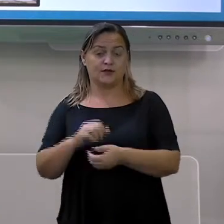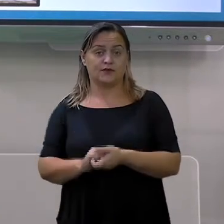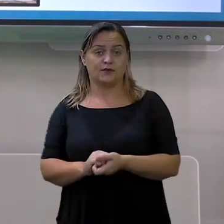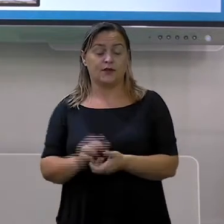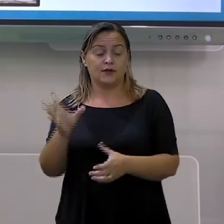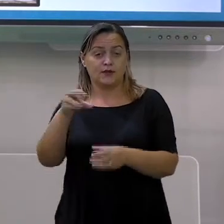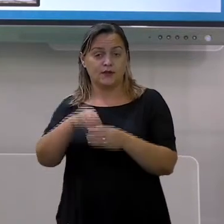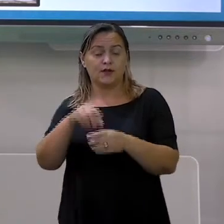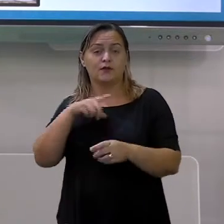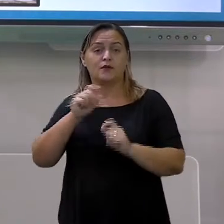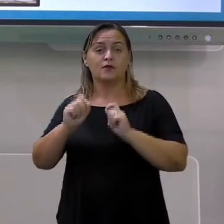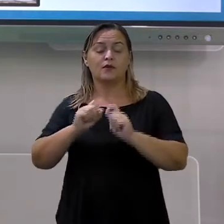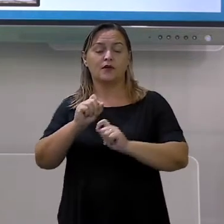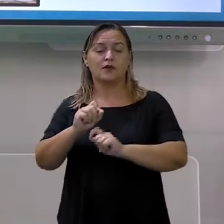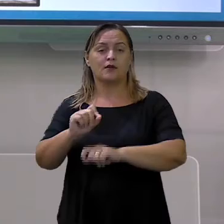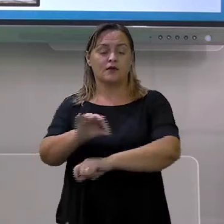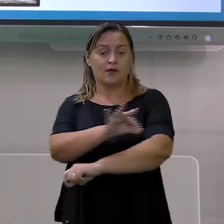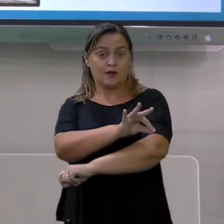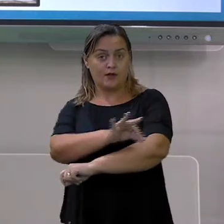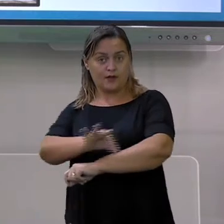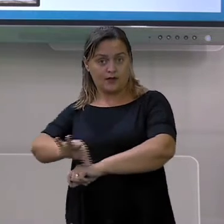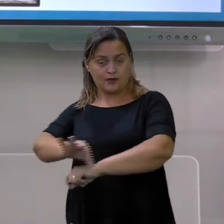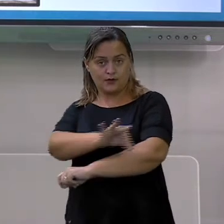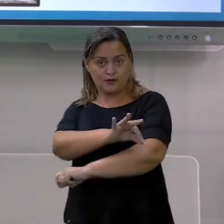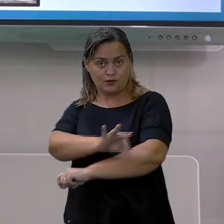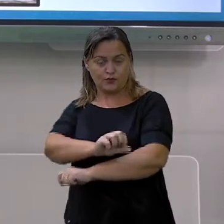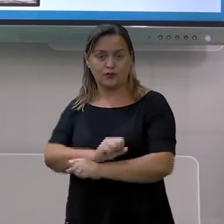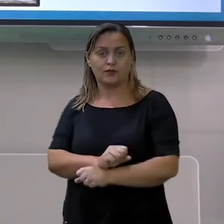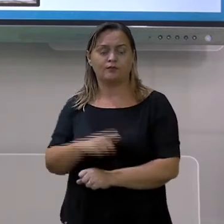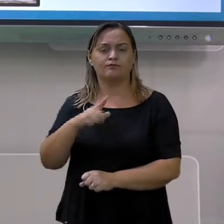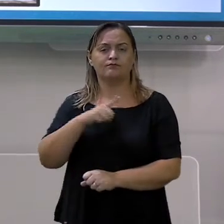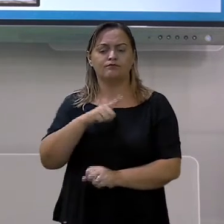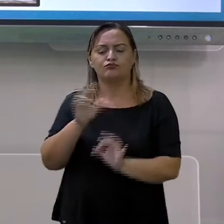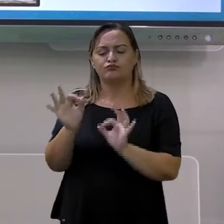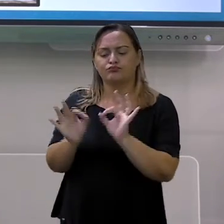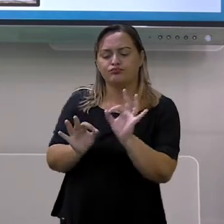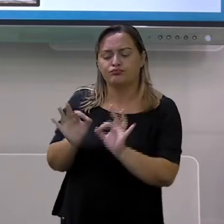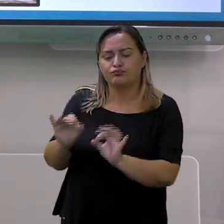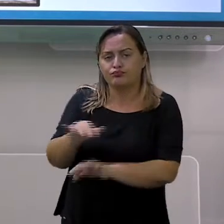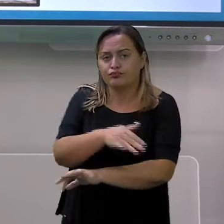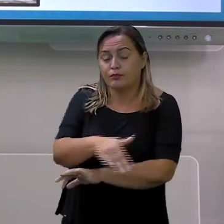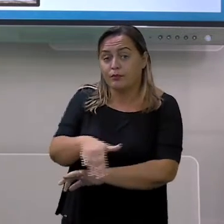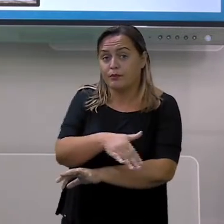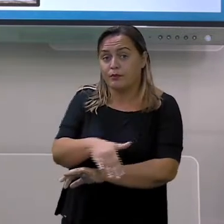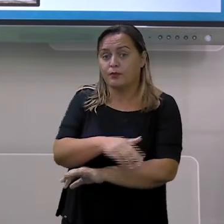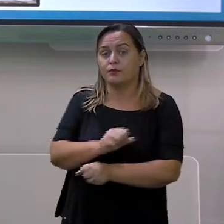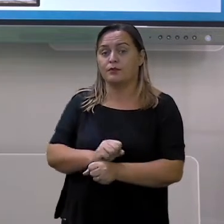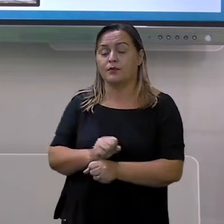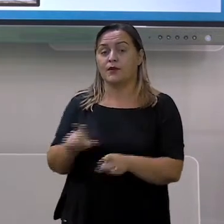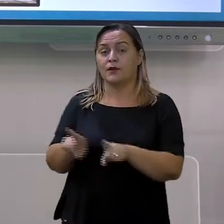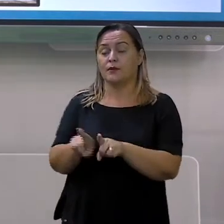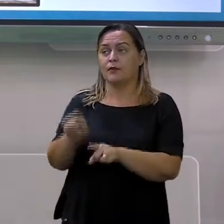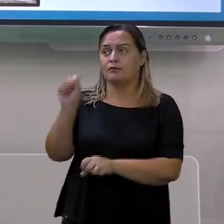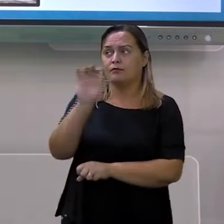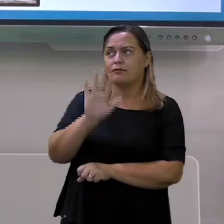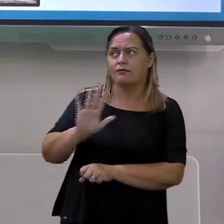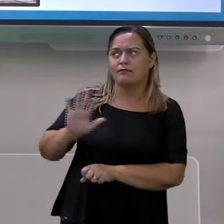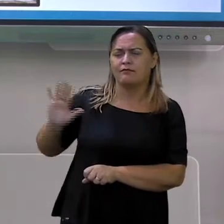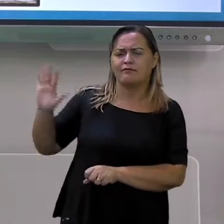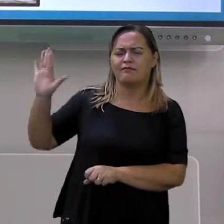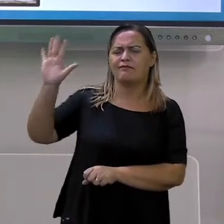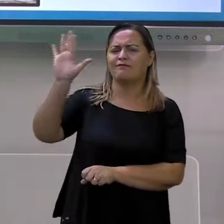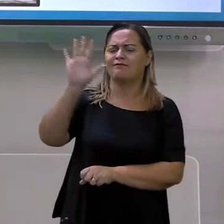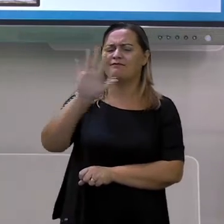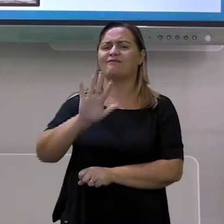arquitetura, urbanismo e paisagismo. Para que possamos entender todo o contexto, vamos